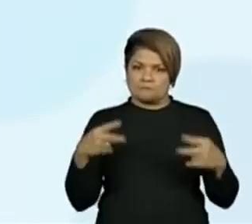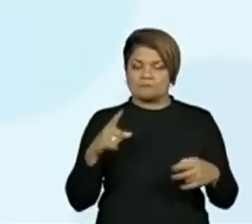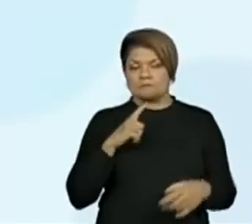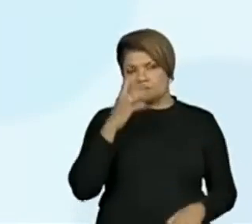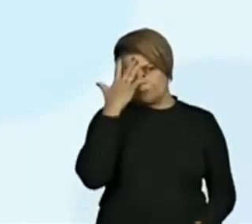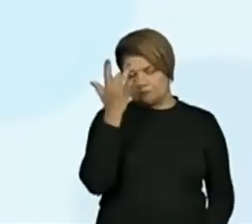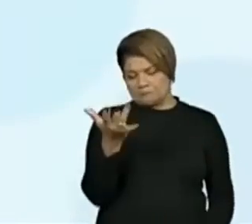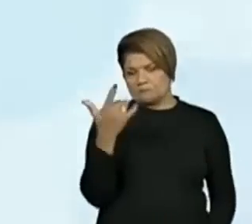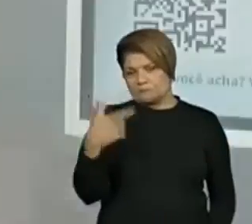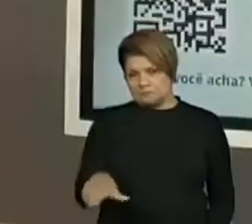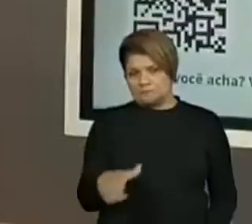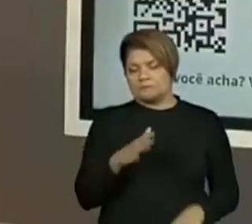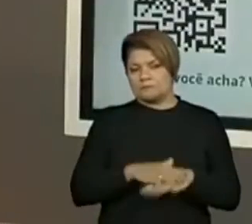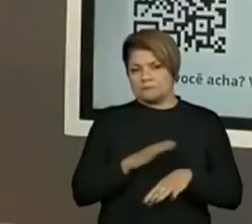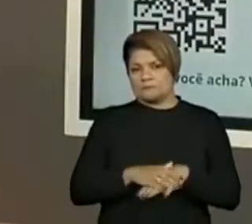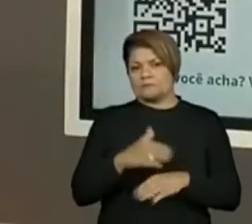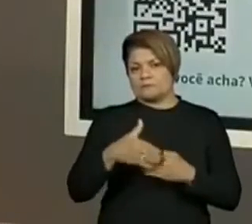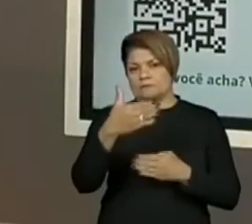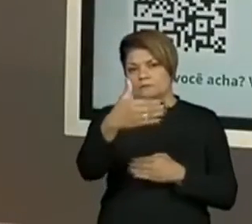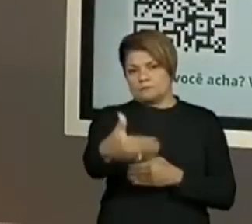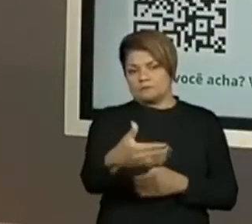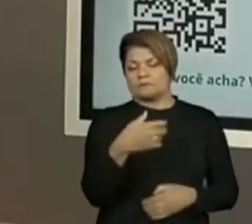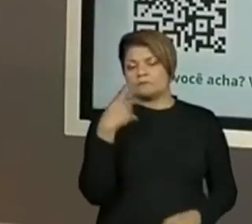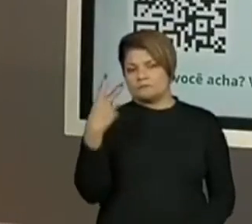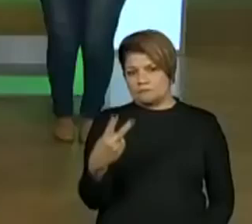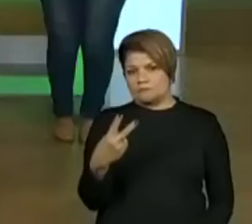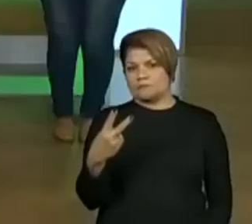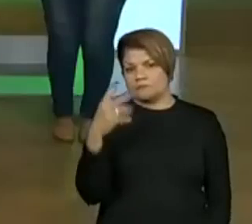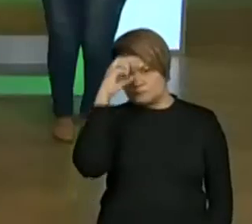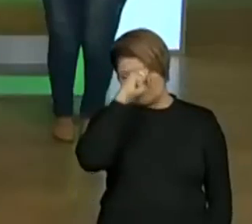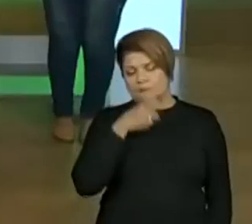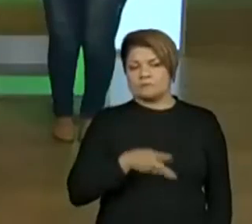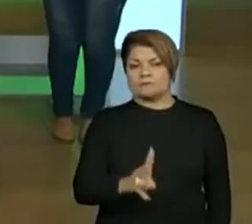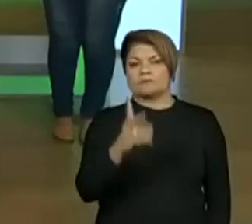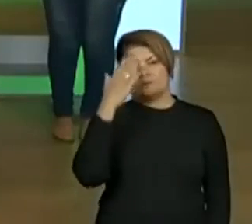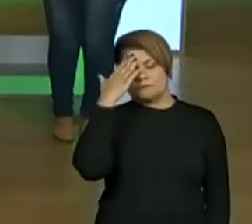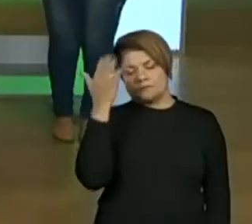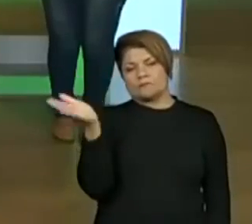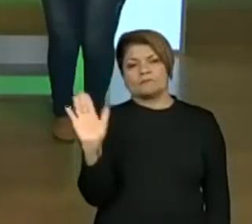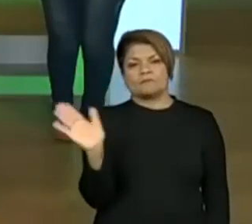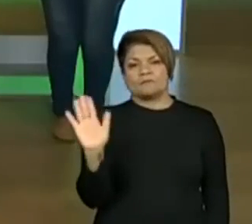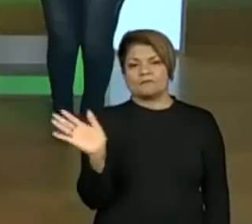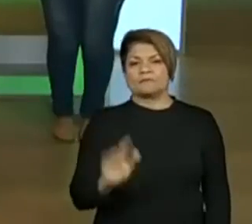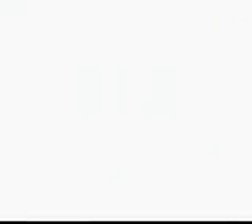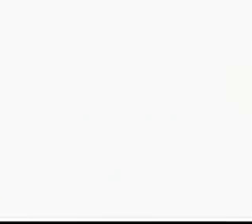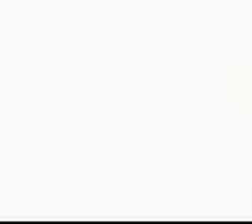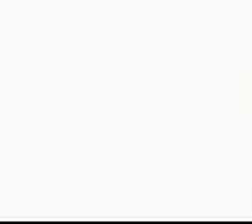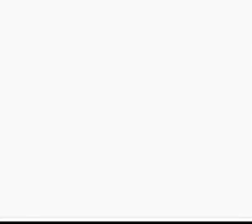matemática na sequência didática 2 do Aprender Sempre. Obrigada, galerinha. Tchau, tchau, tchau.